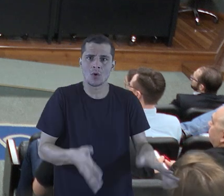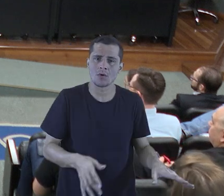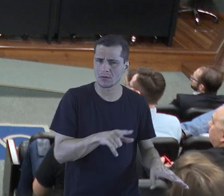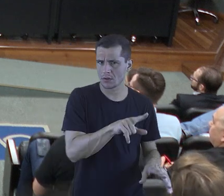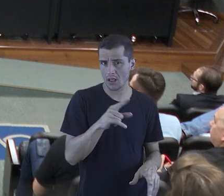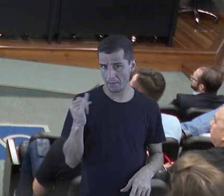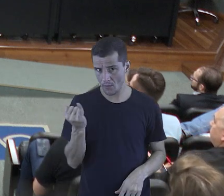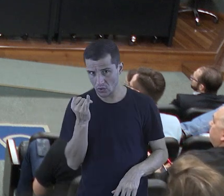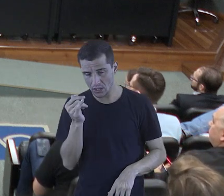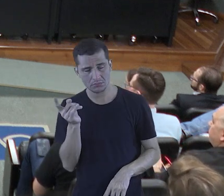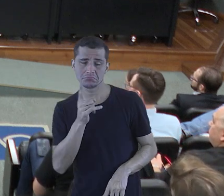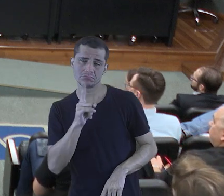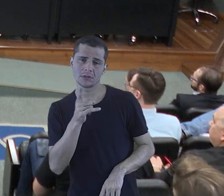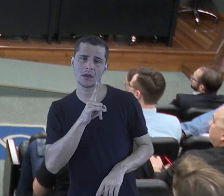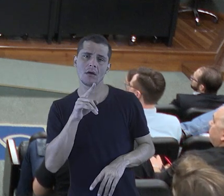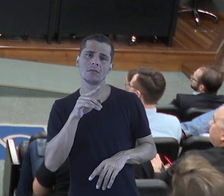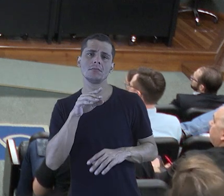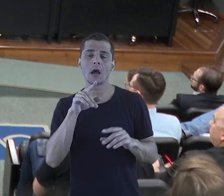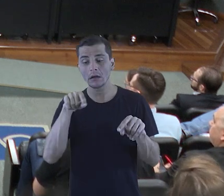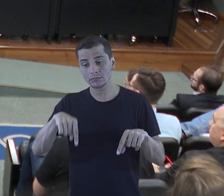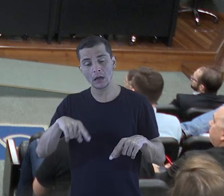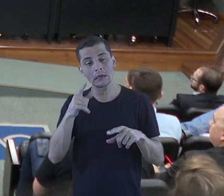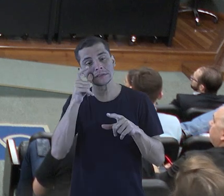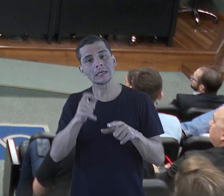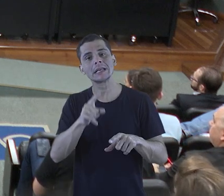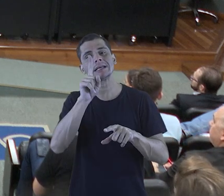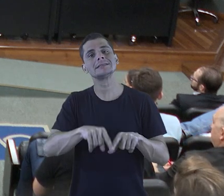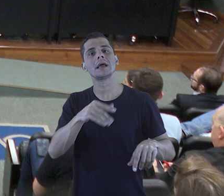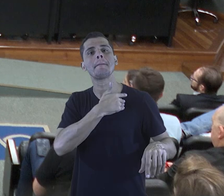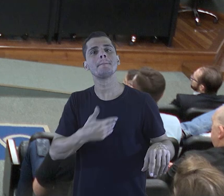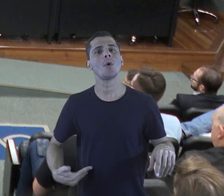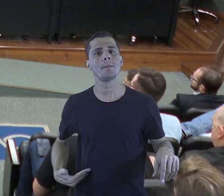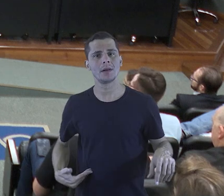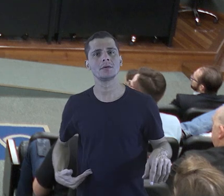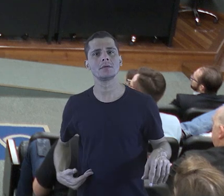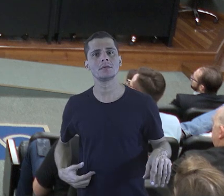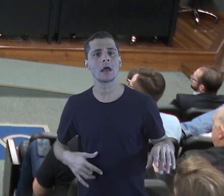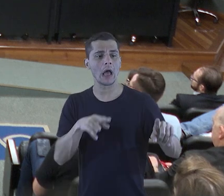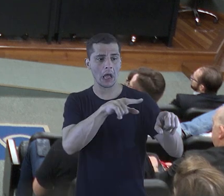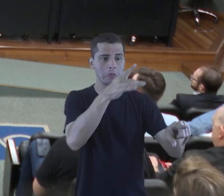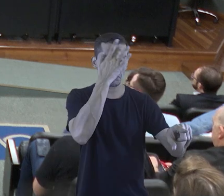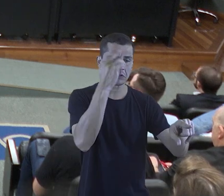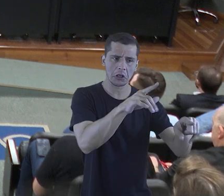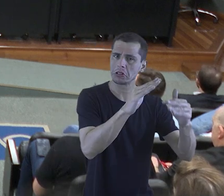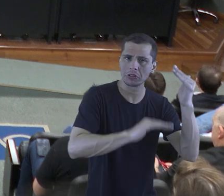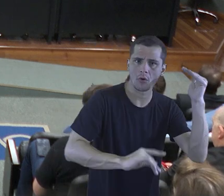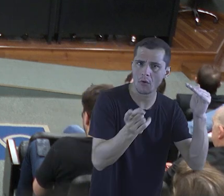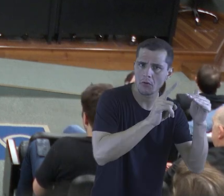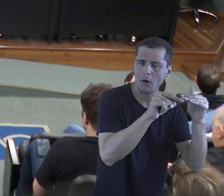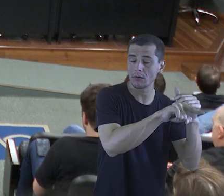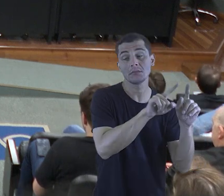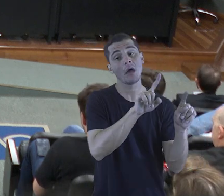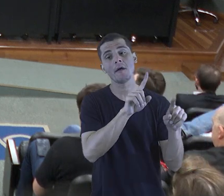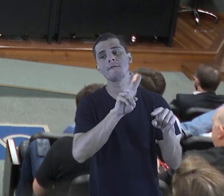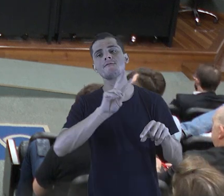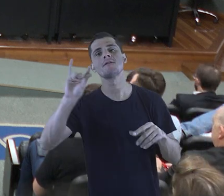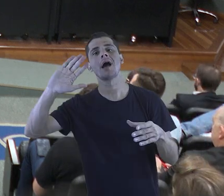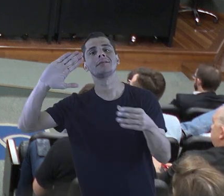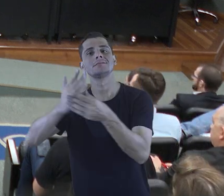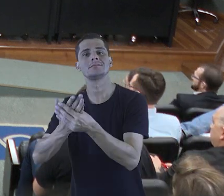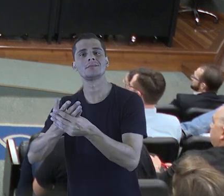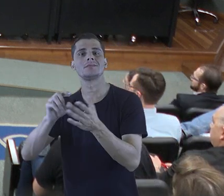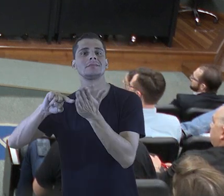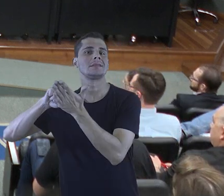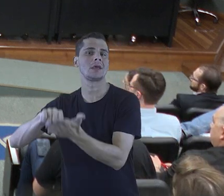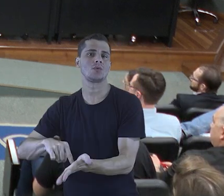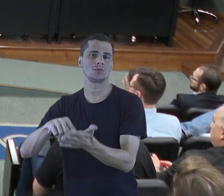é o interesse público. Ah, mas eu não concordo. Então, vai para o Poder Judiciário. Então, abre uma denúncia aqui ou abre um relato aqui para o nosso DPO. A